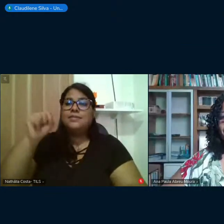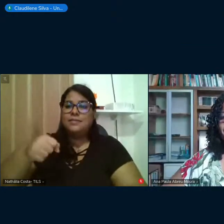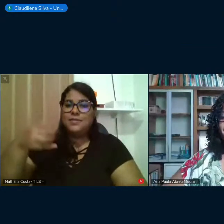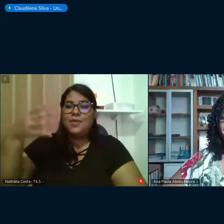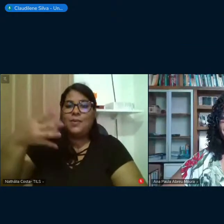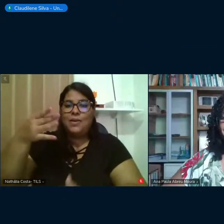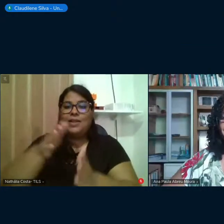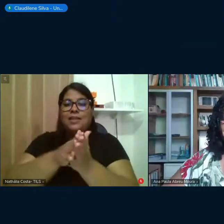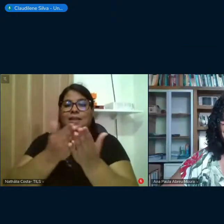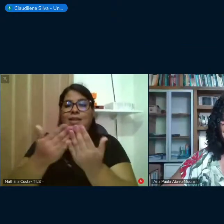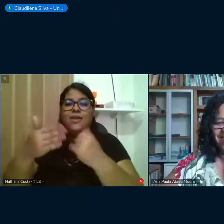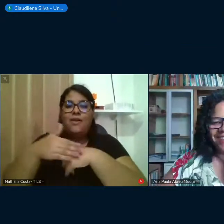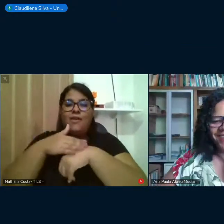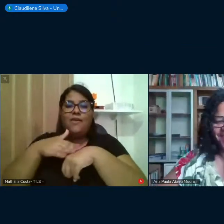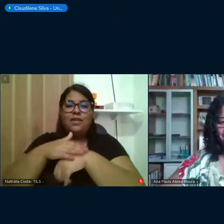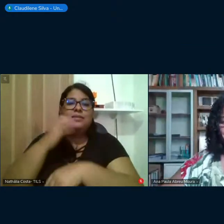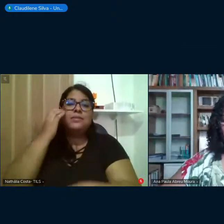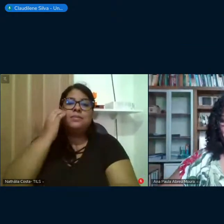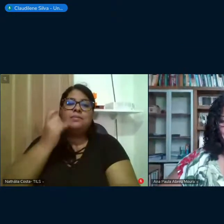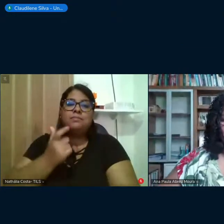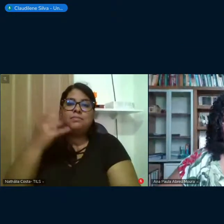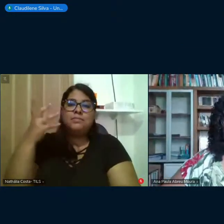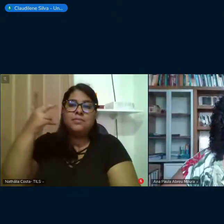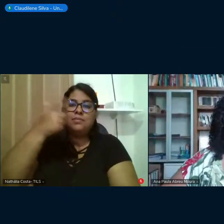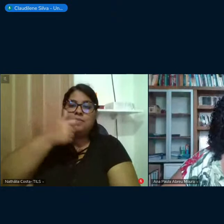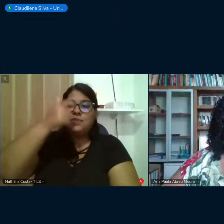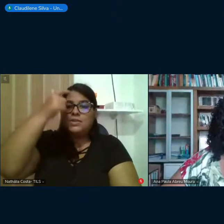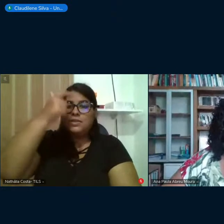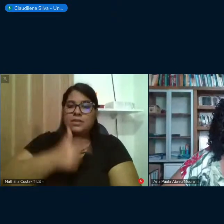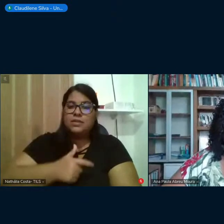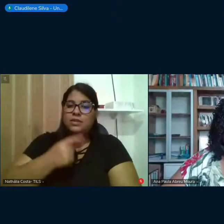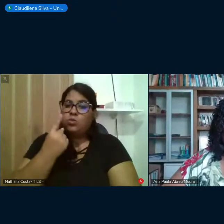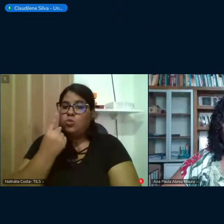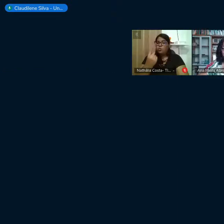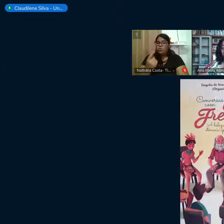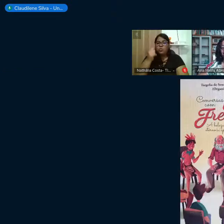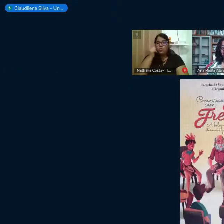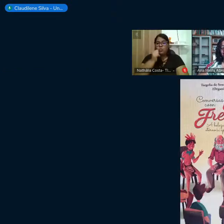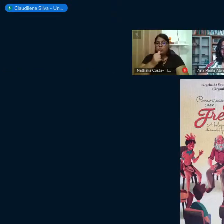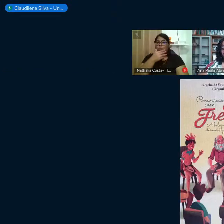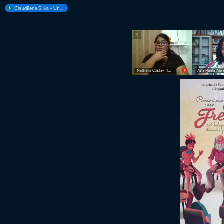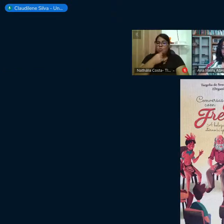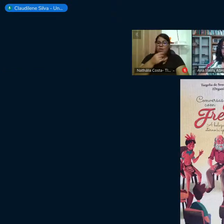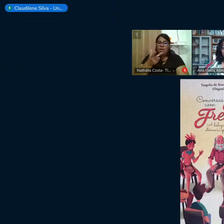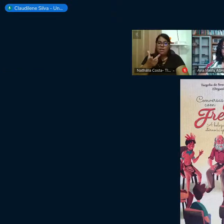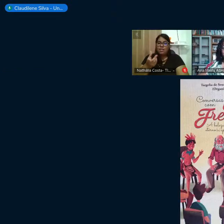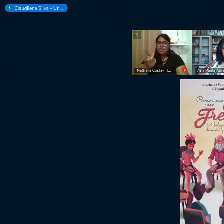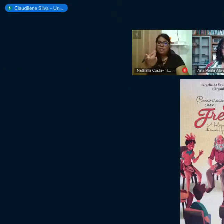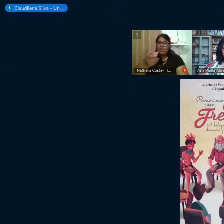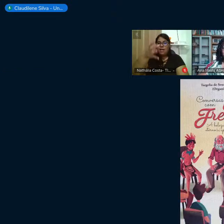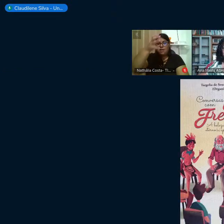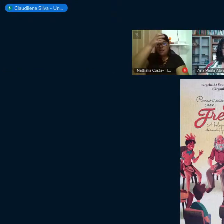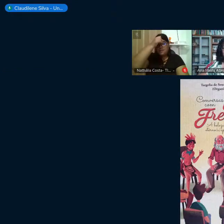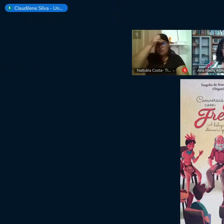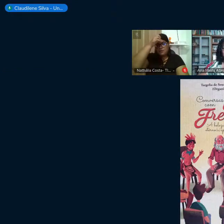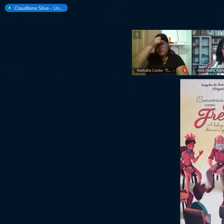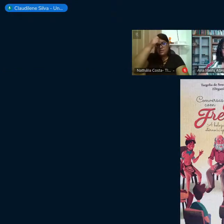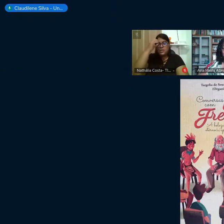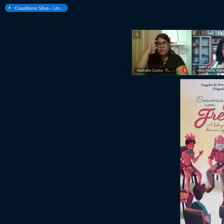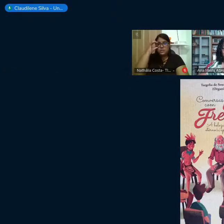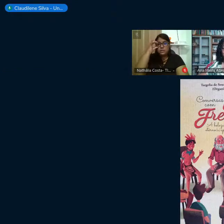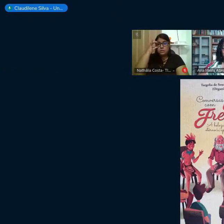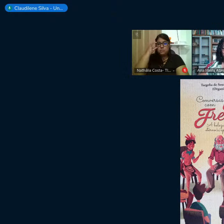Conversas com Paulo Freire, A Beleza de Ser Uma Eterna ou Eterna Aprendiz